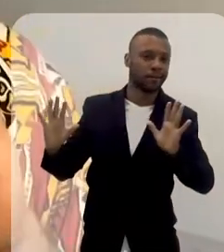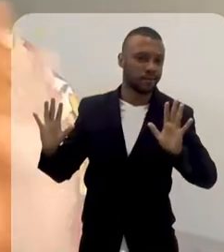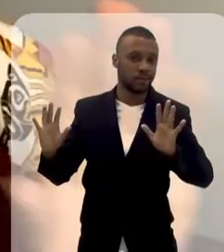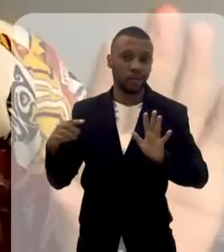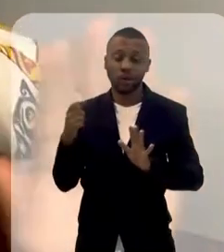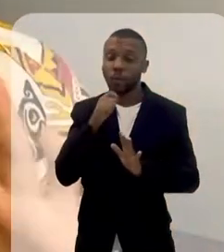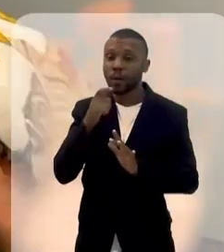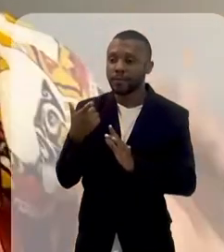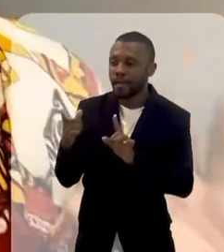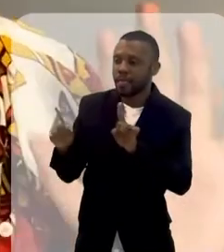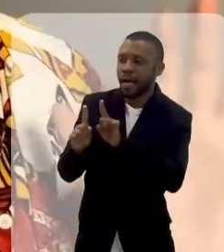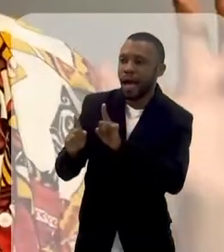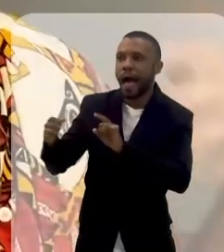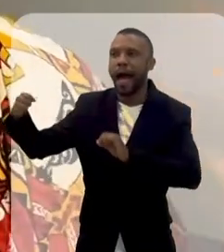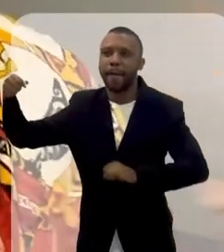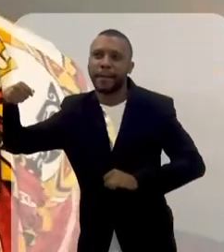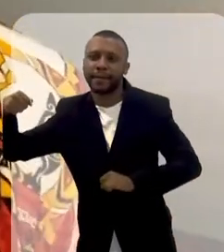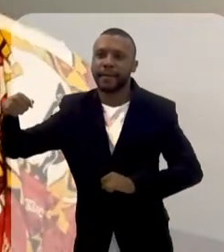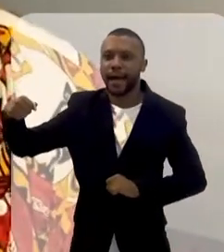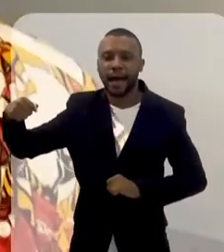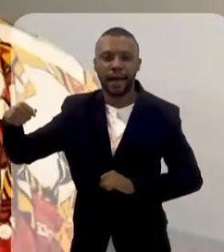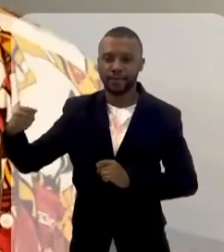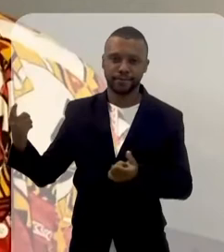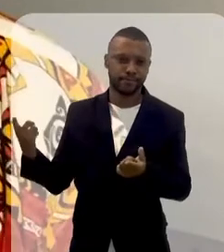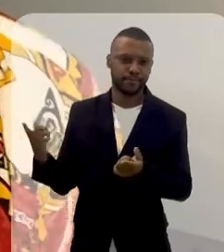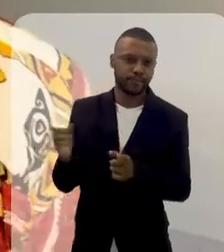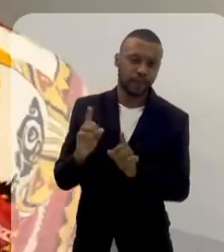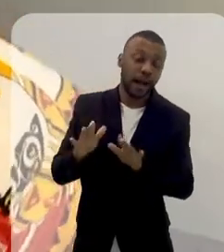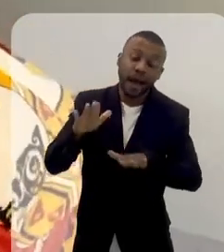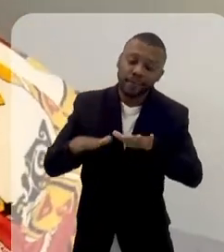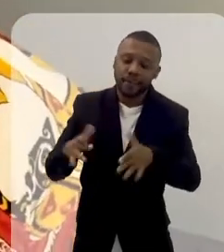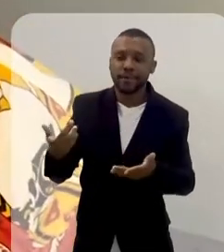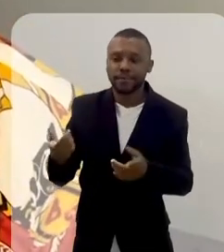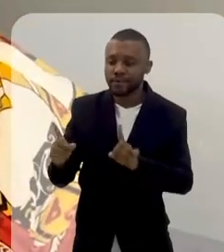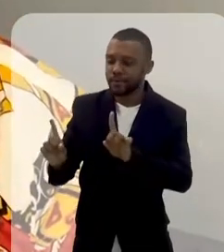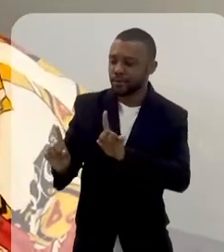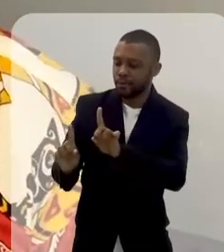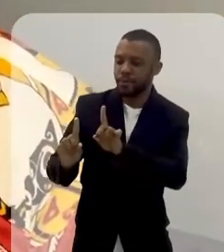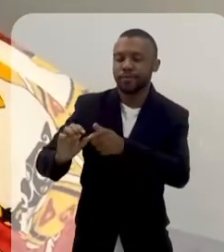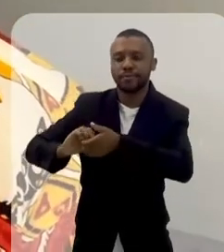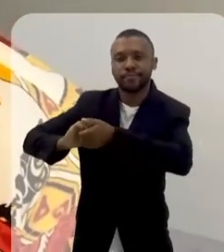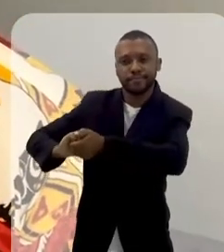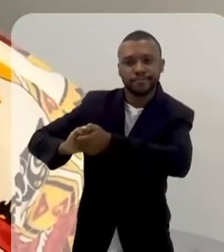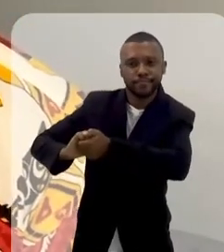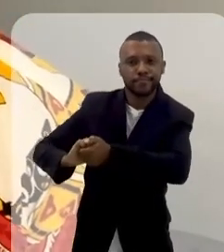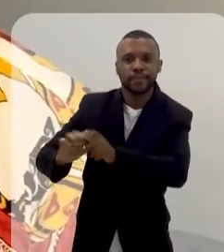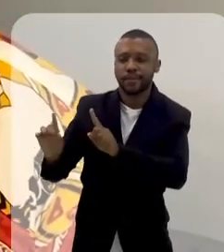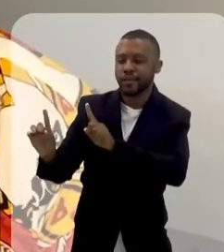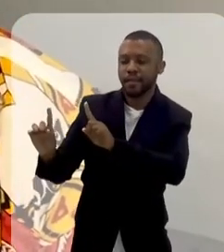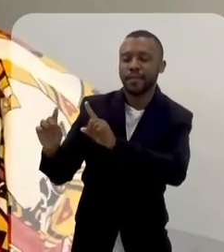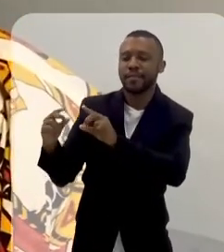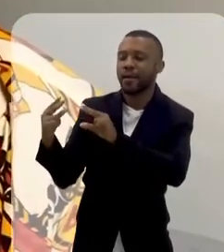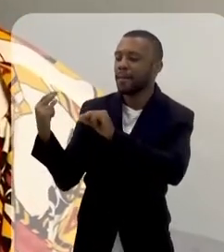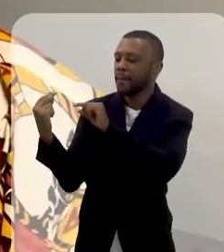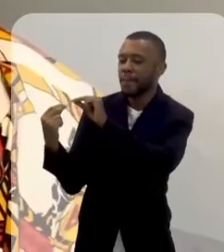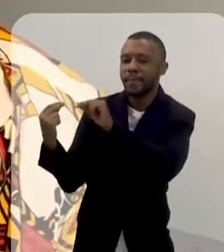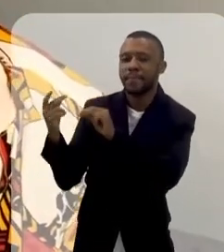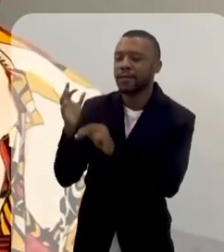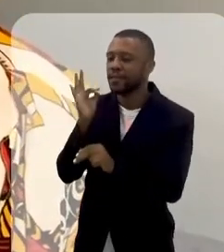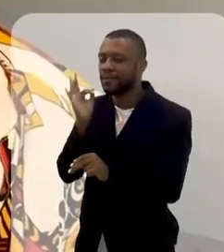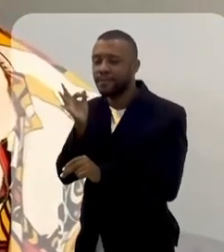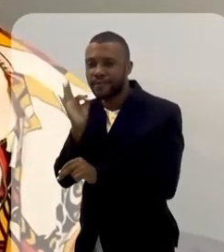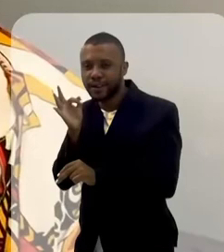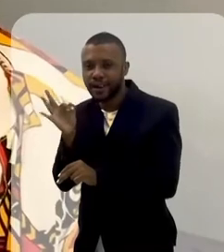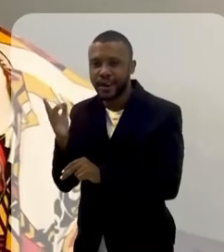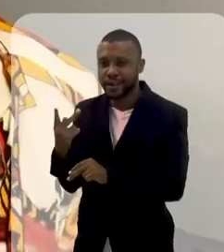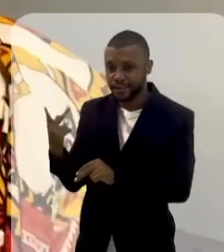É muito louco, porque já minha mãe, a gente já não tem esse negócio de andar abraçado. A gente anda às vezes de mão dada. Somos duas velhas